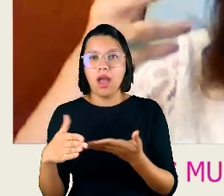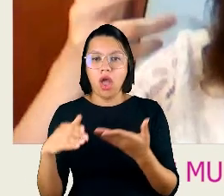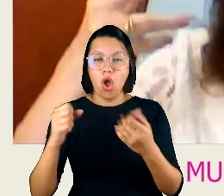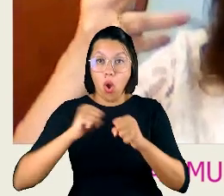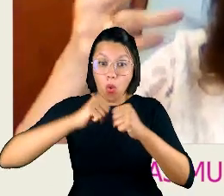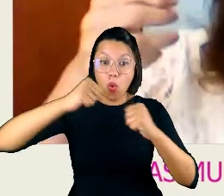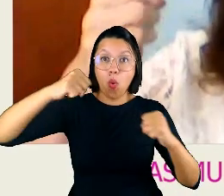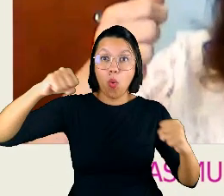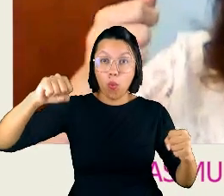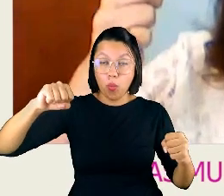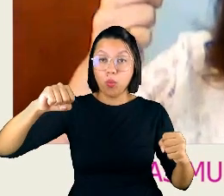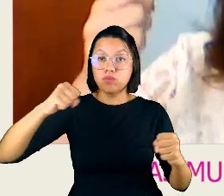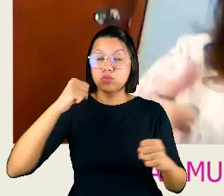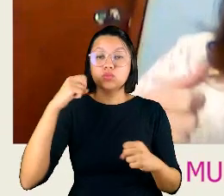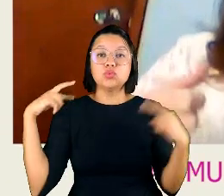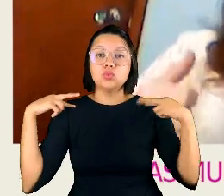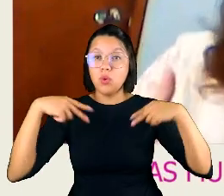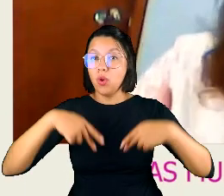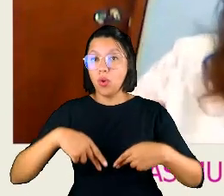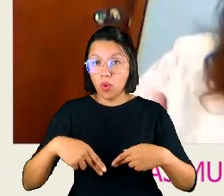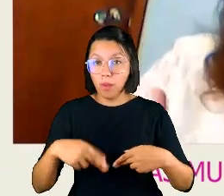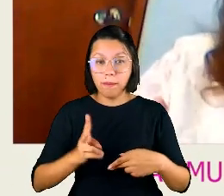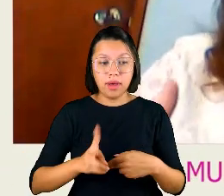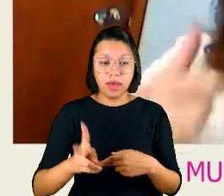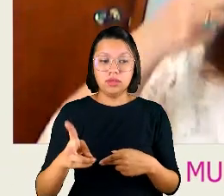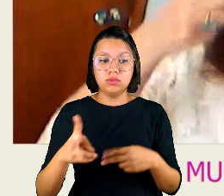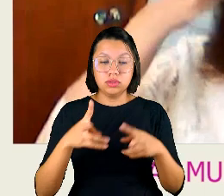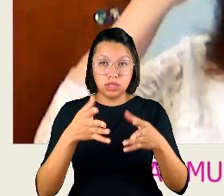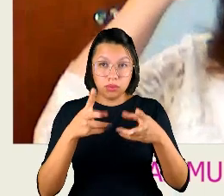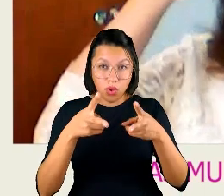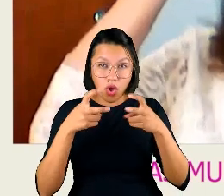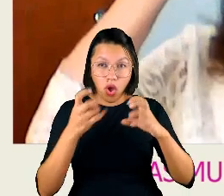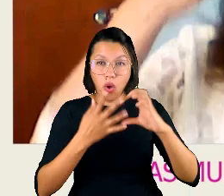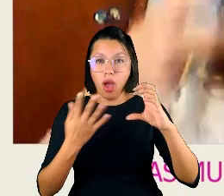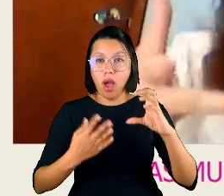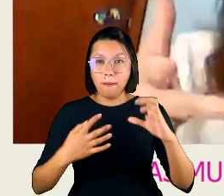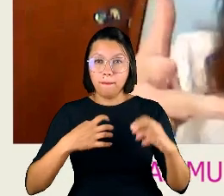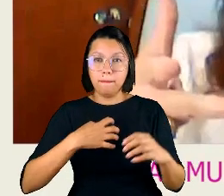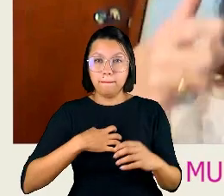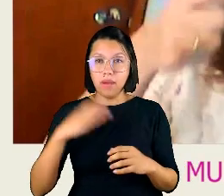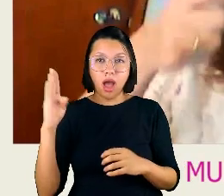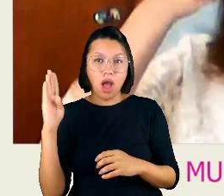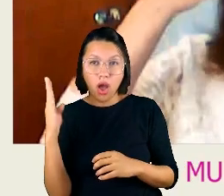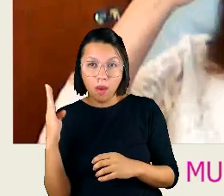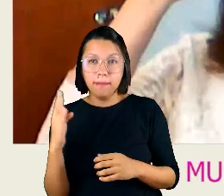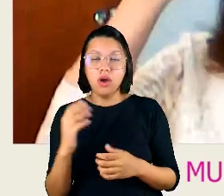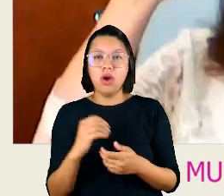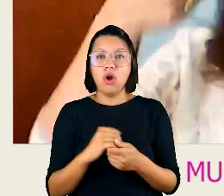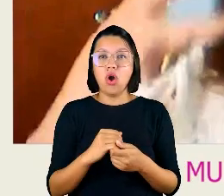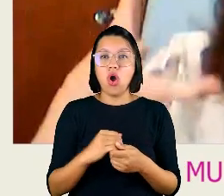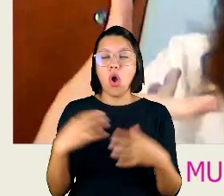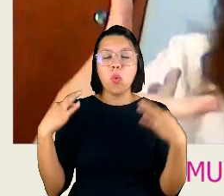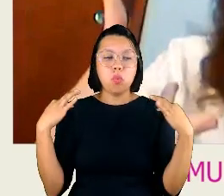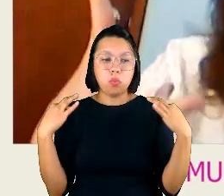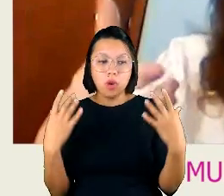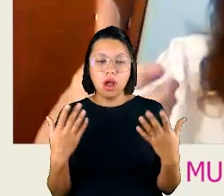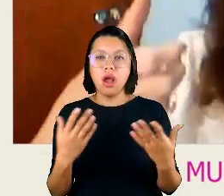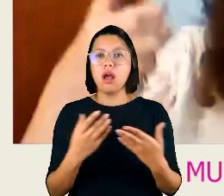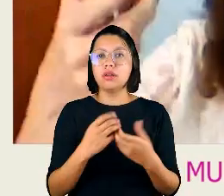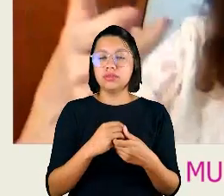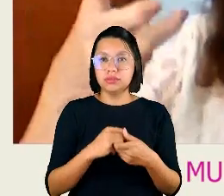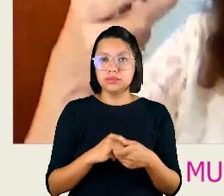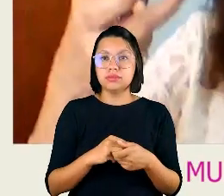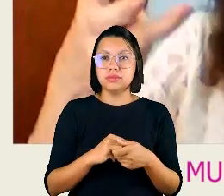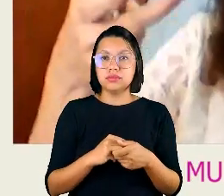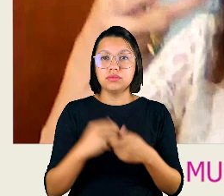homem, sendo importantes os seus aspectos biológicos, os seus aspectos físicos, os seus aspectos